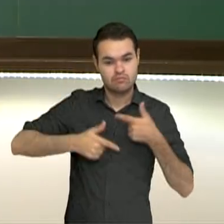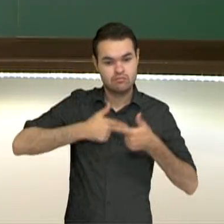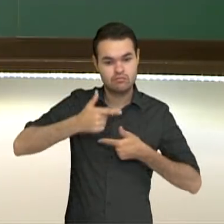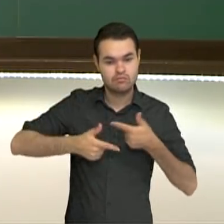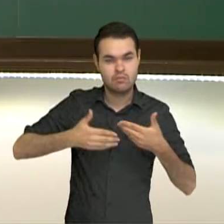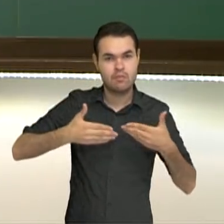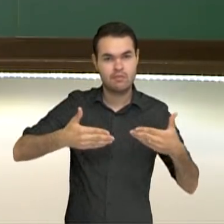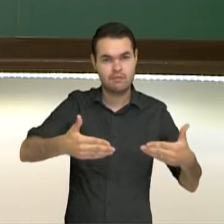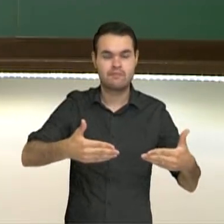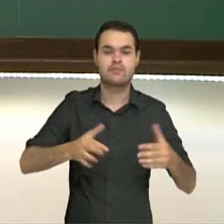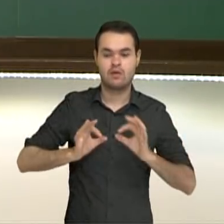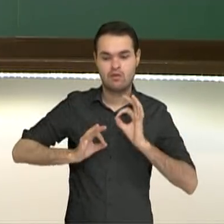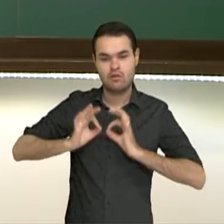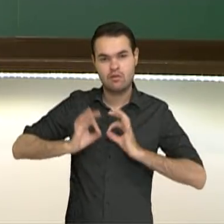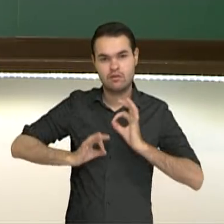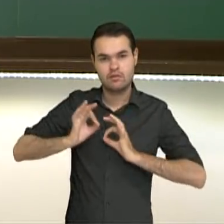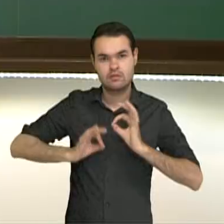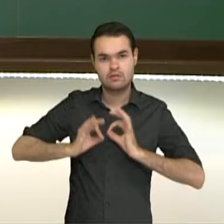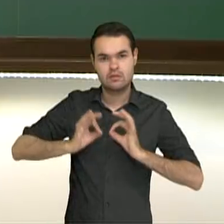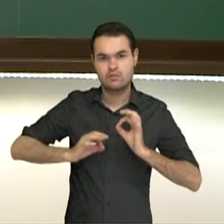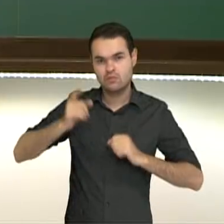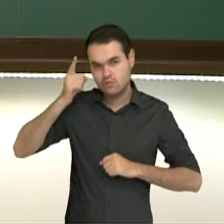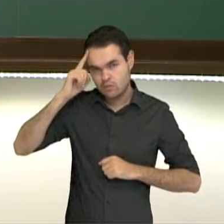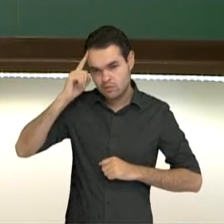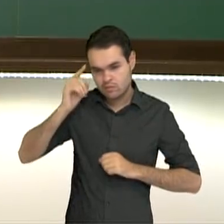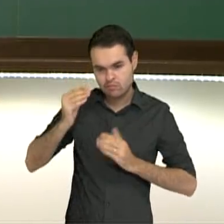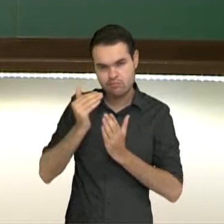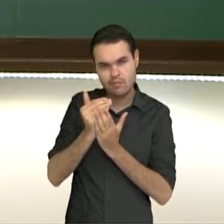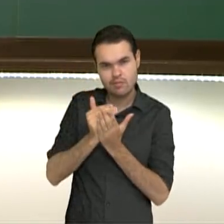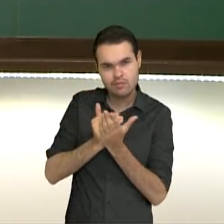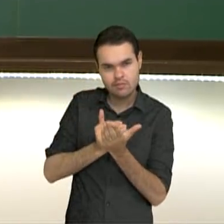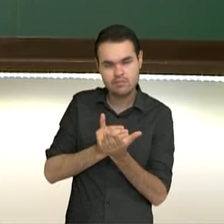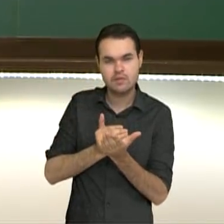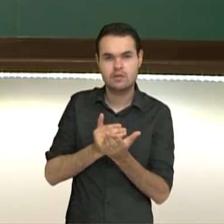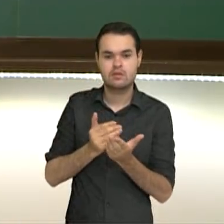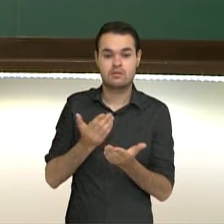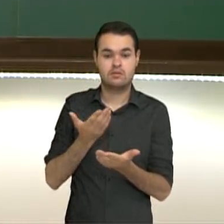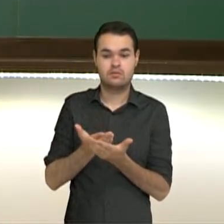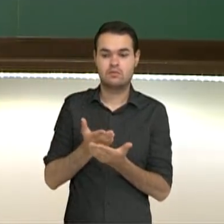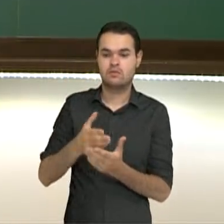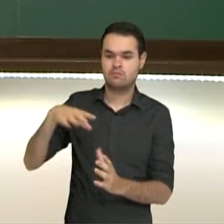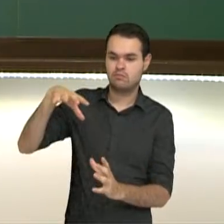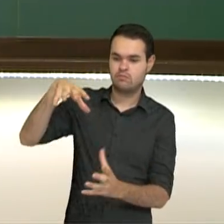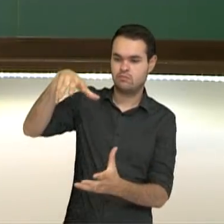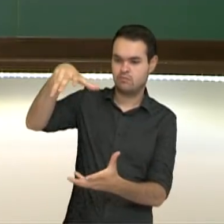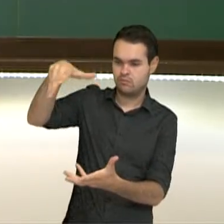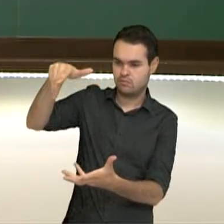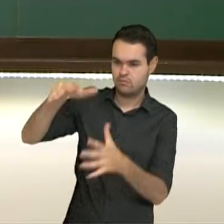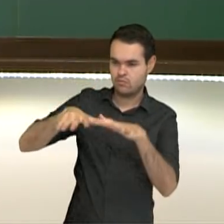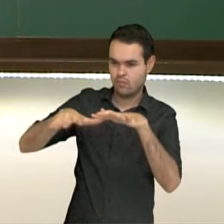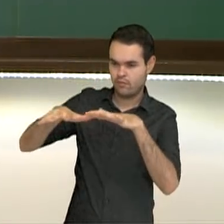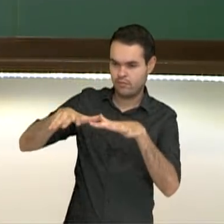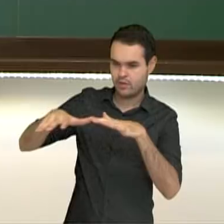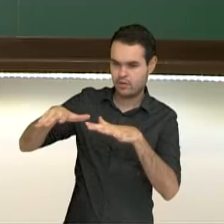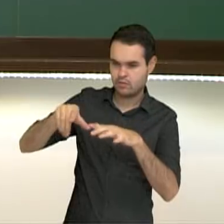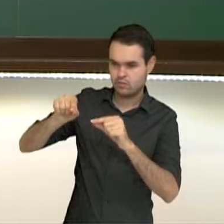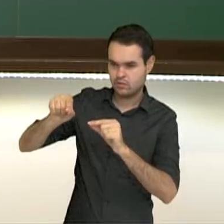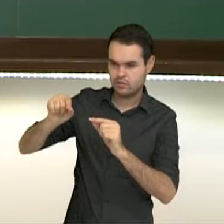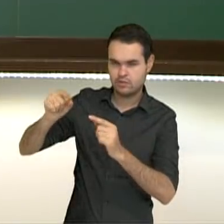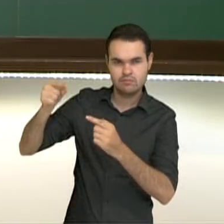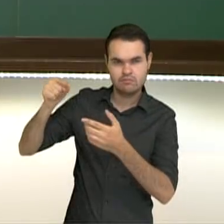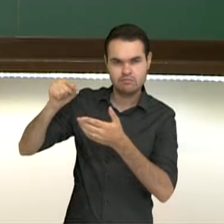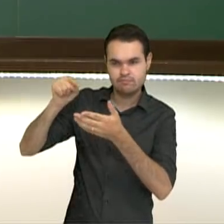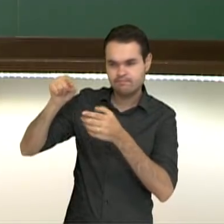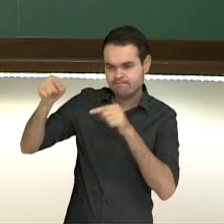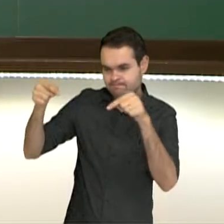na organização do nosso cotidiano. Então, estudar os movimentos, estudar o que significam, o que representam as zonas